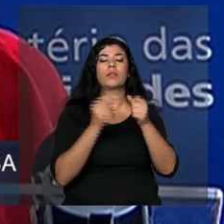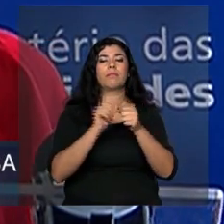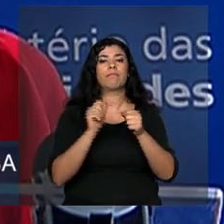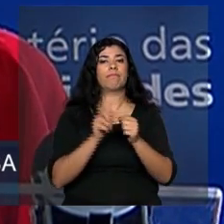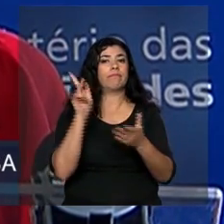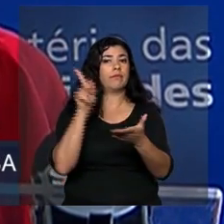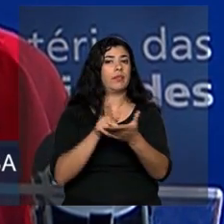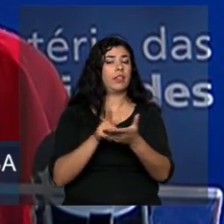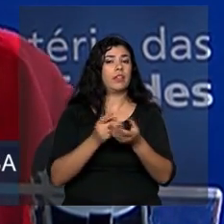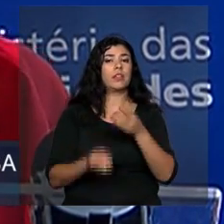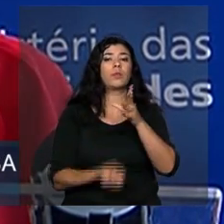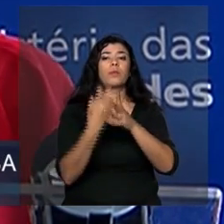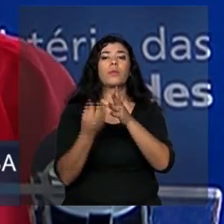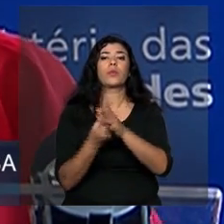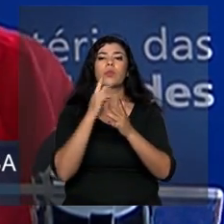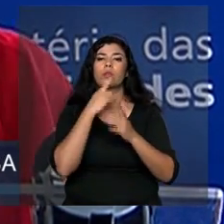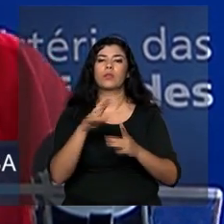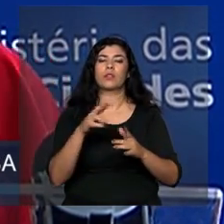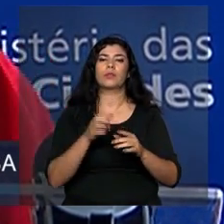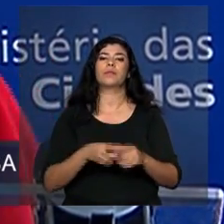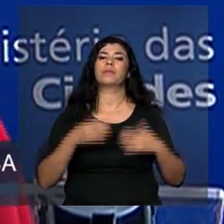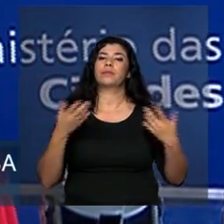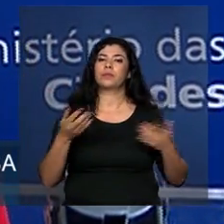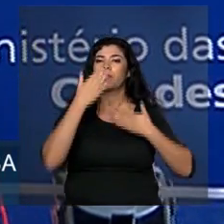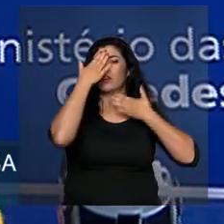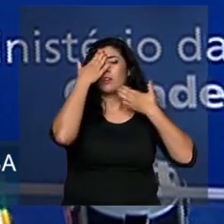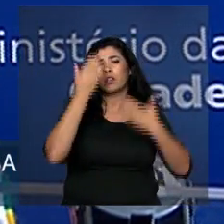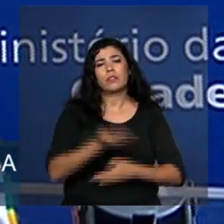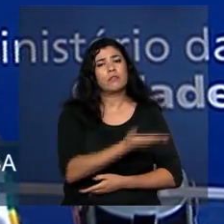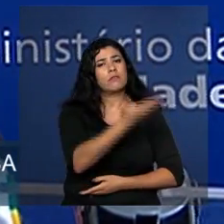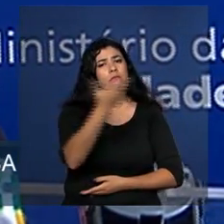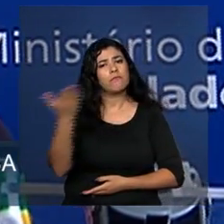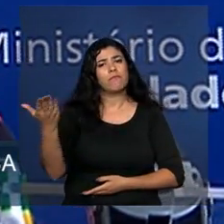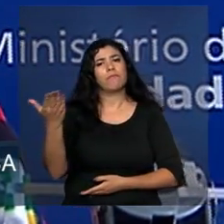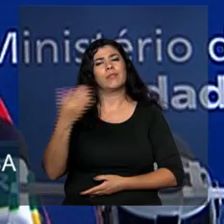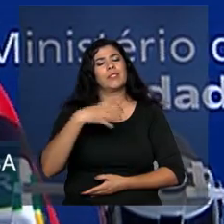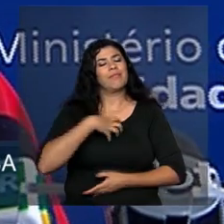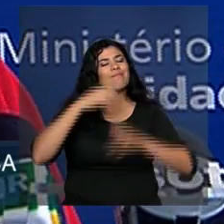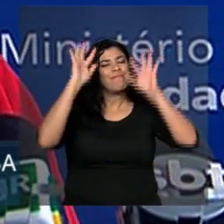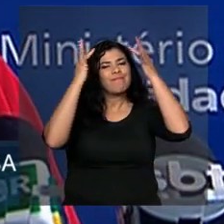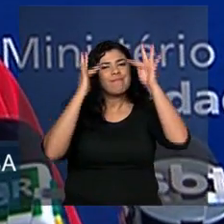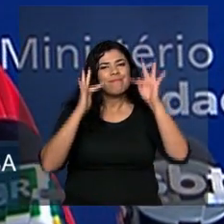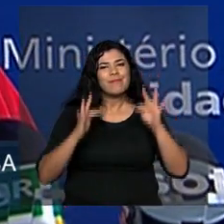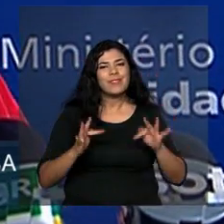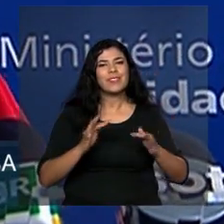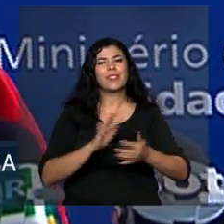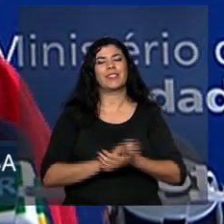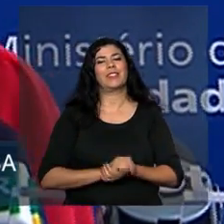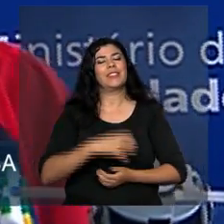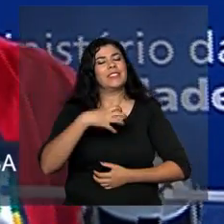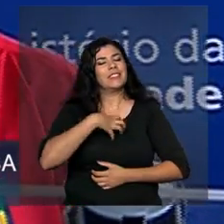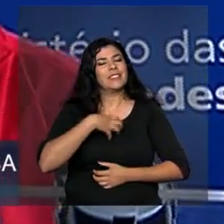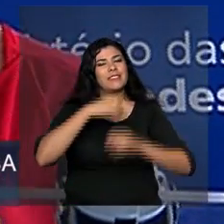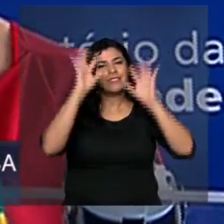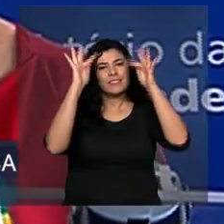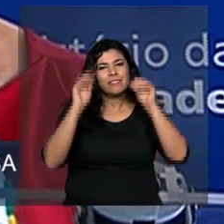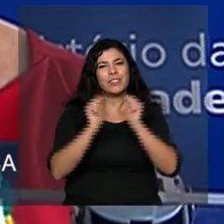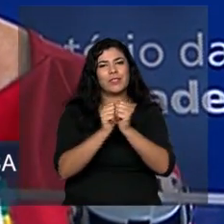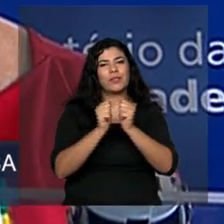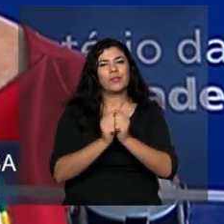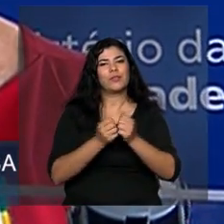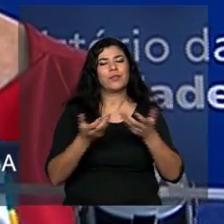que a realidade produz no programa. Eu agradeço a atenção dos senhores, estou feliz. Estou feliz de estar